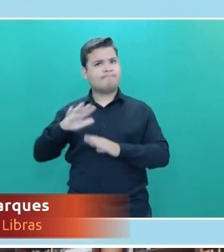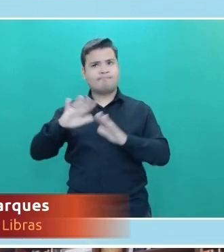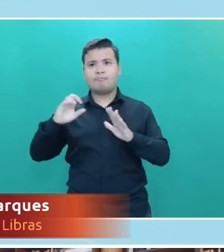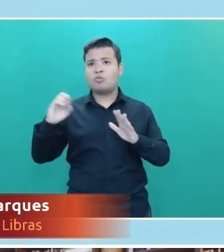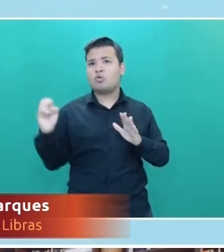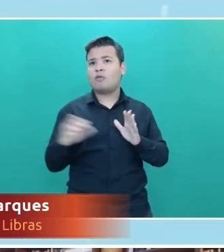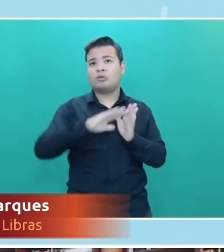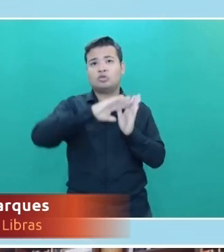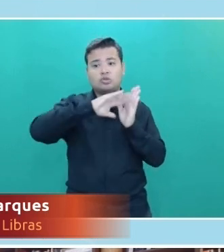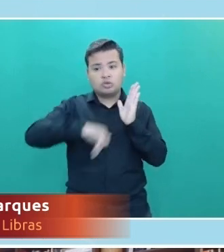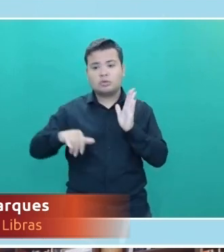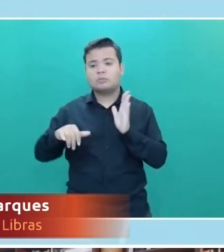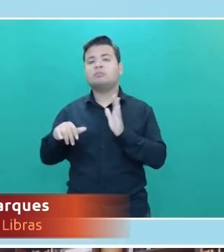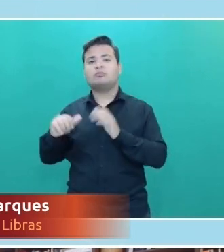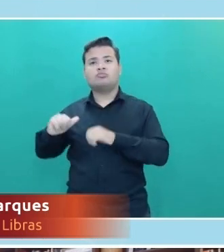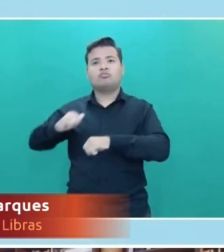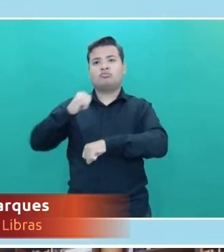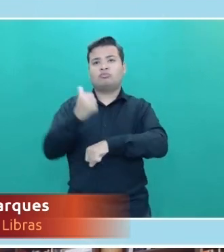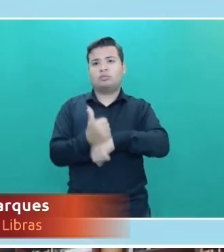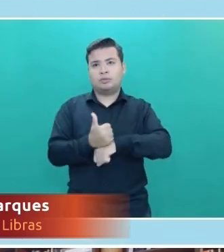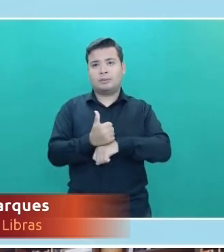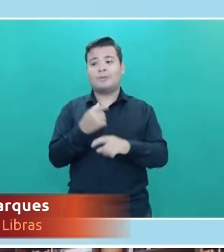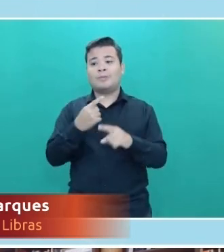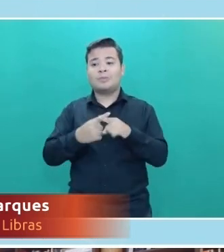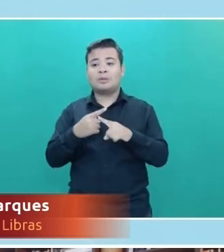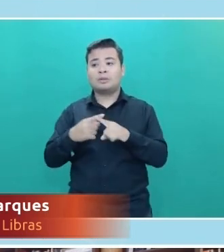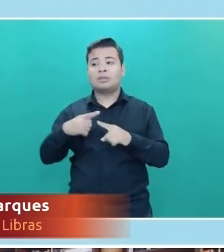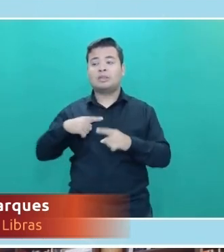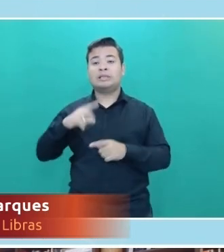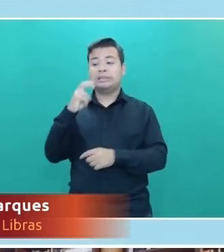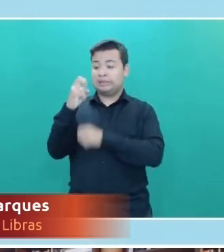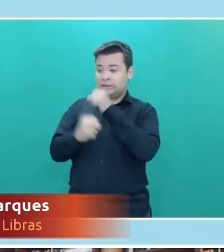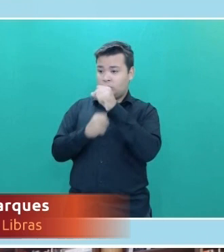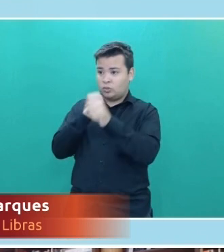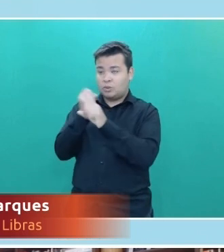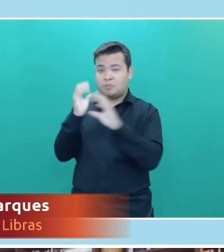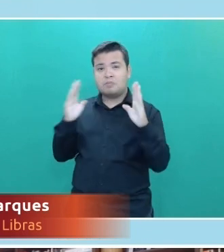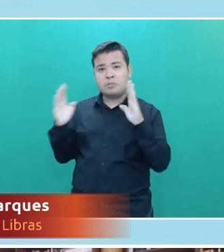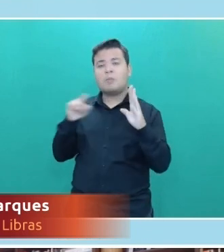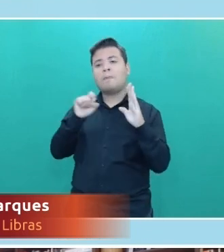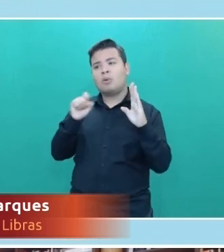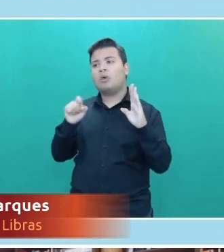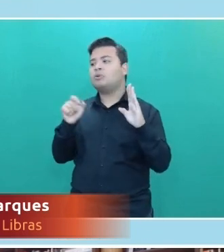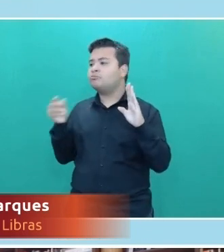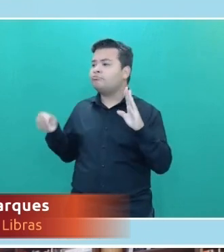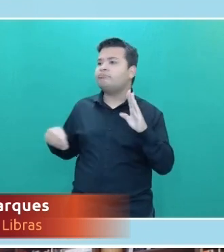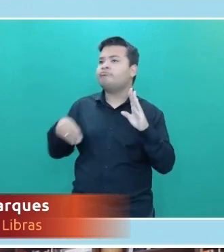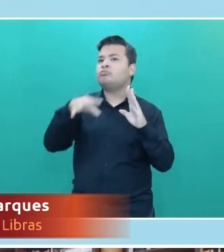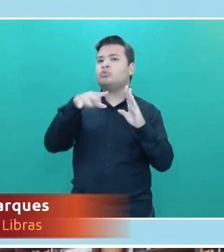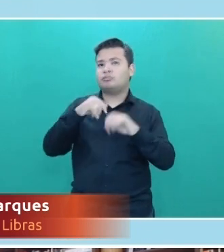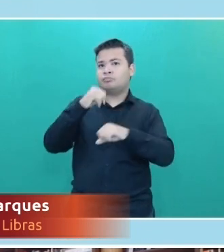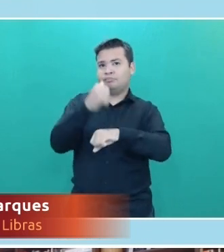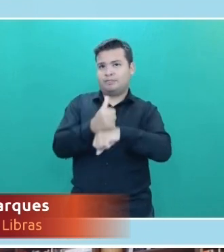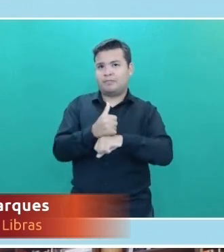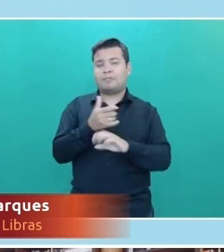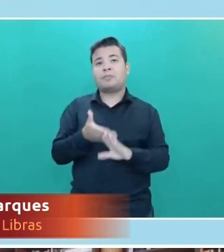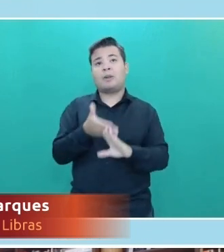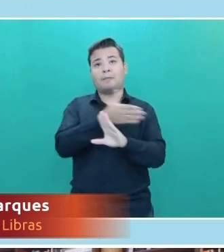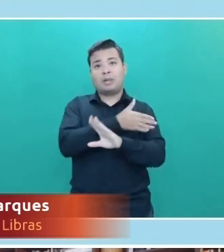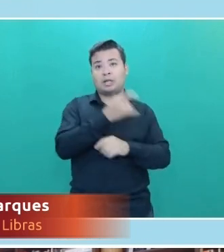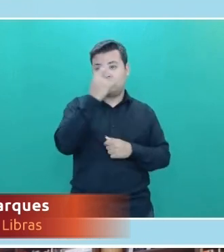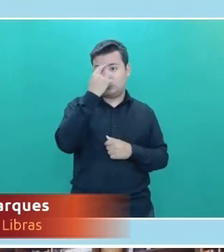tem direito a indicar por 5 anos a presidência do banco, que foi primeiramente ocupada pela Índia,